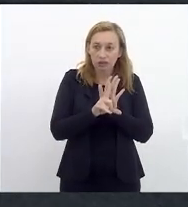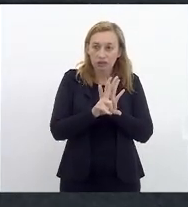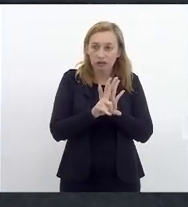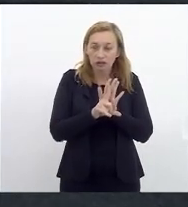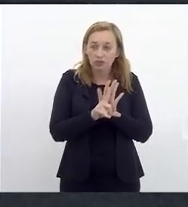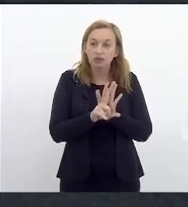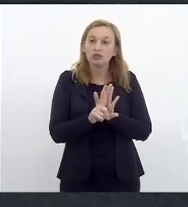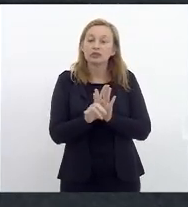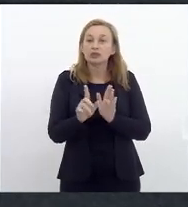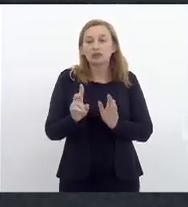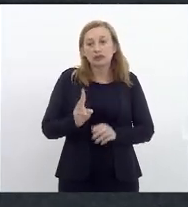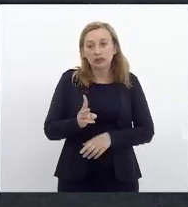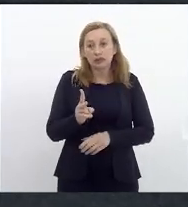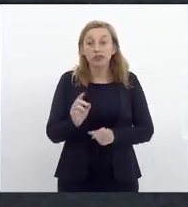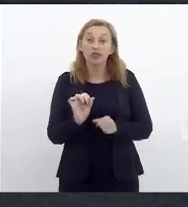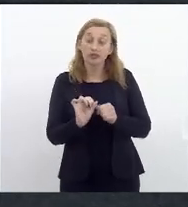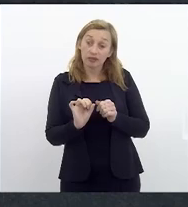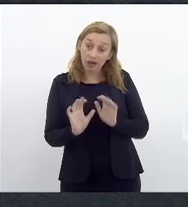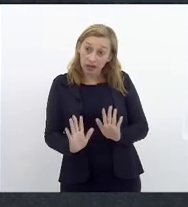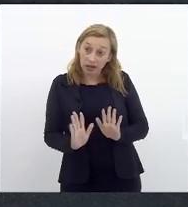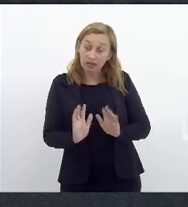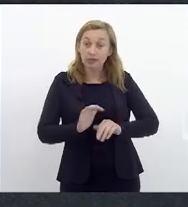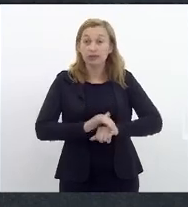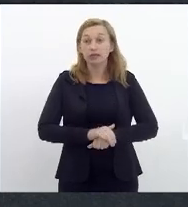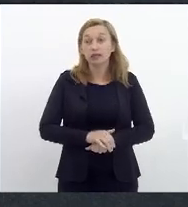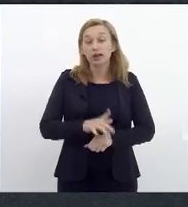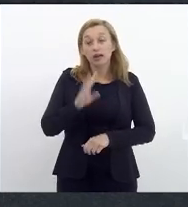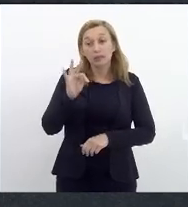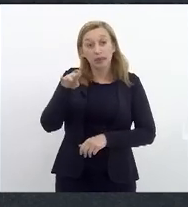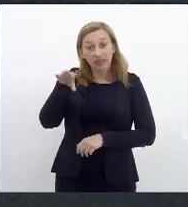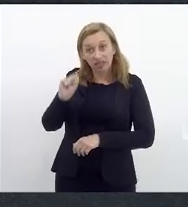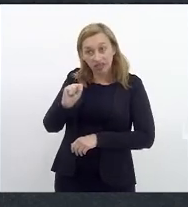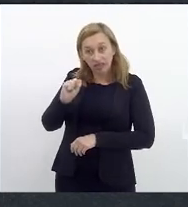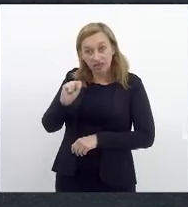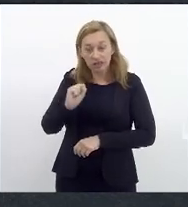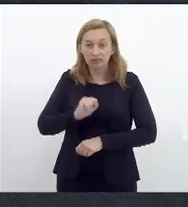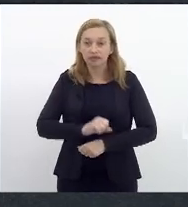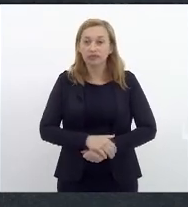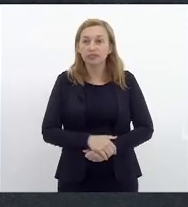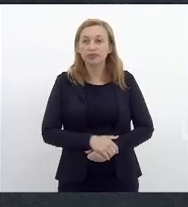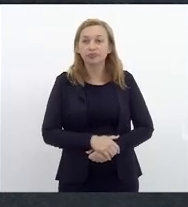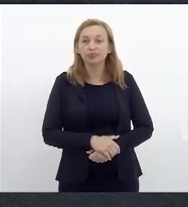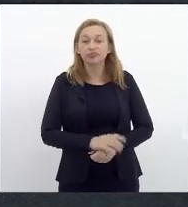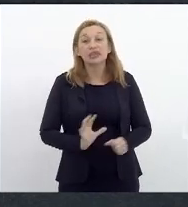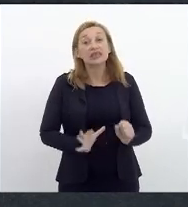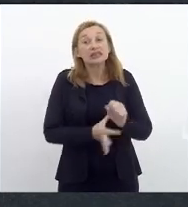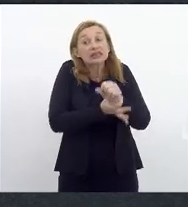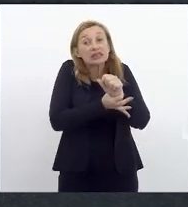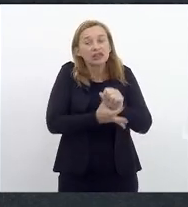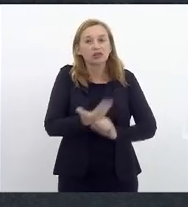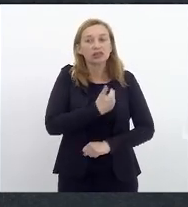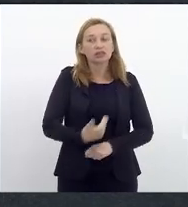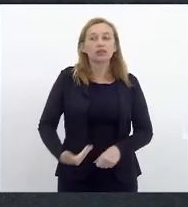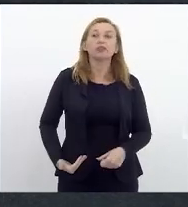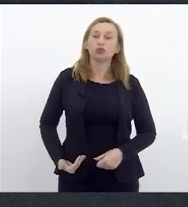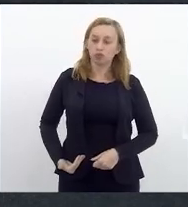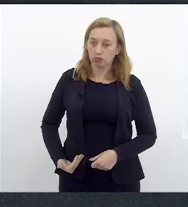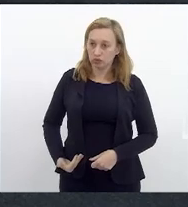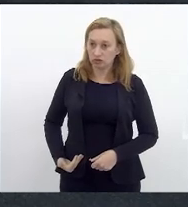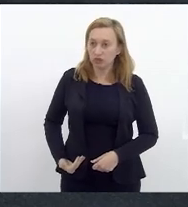sistematicamente faz, efetuando blitz de segurança pública